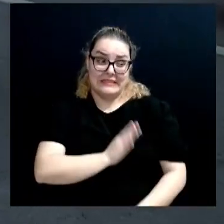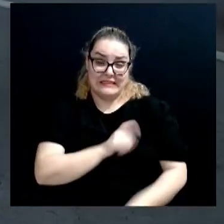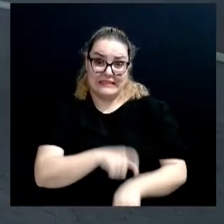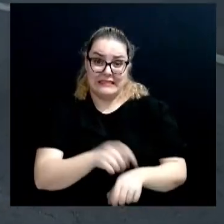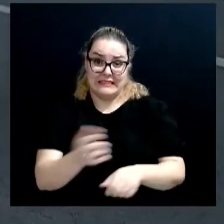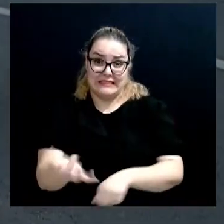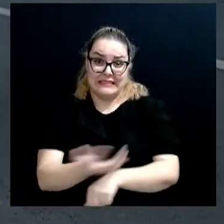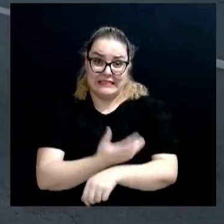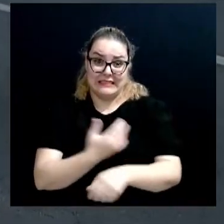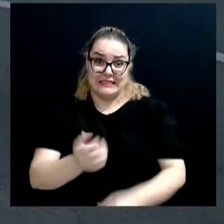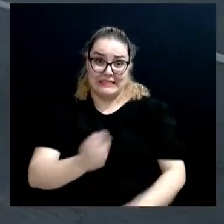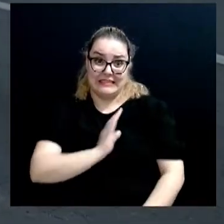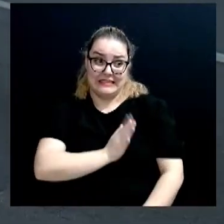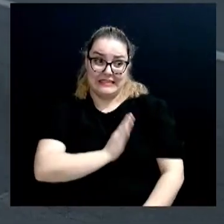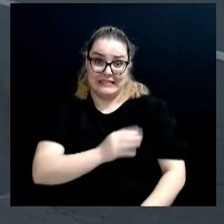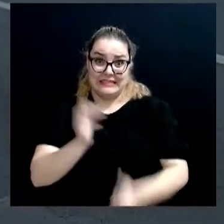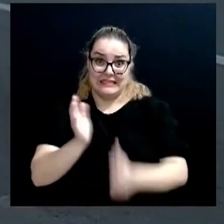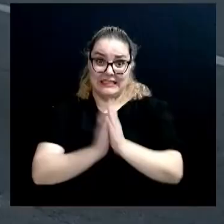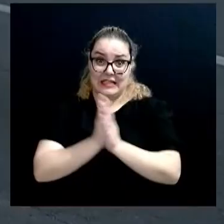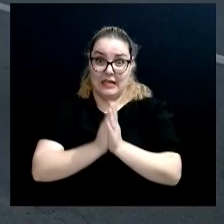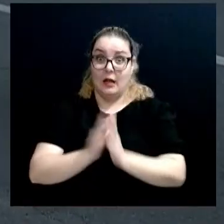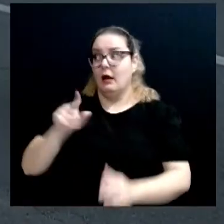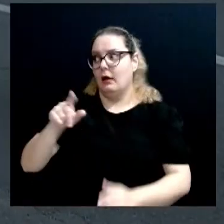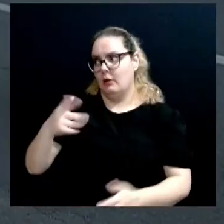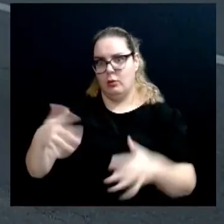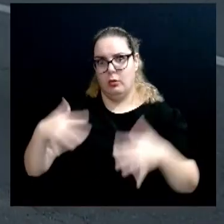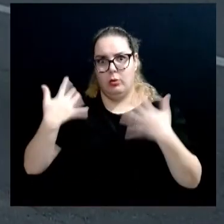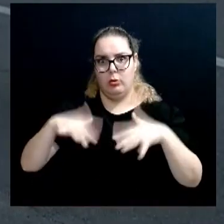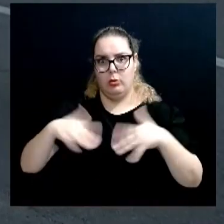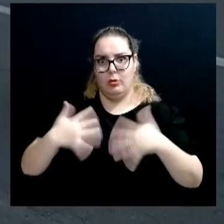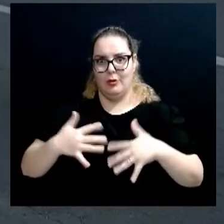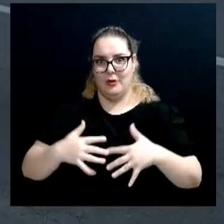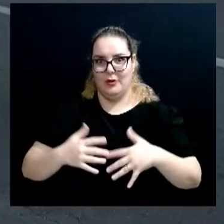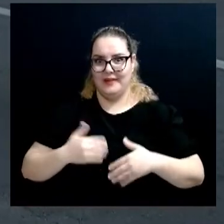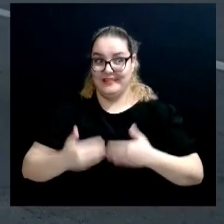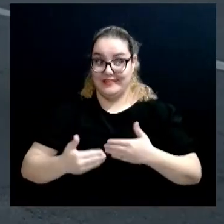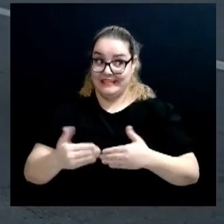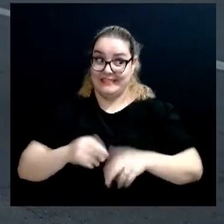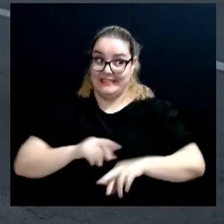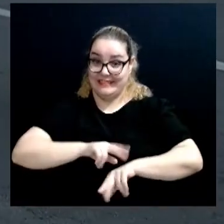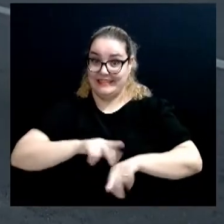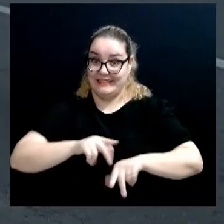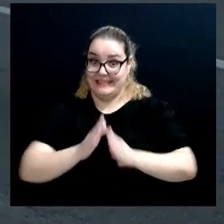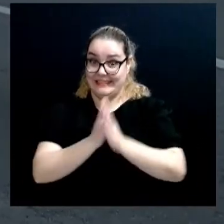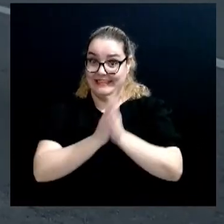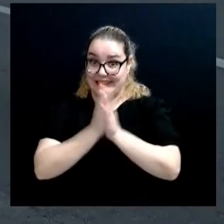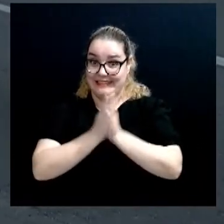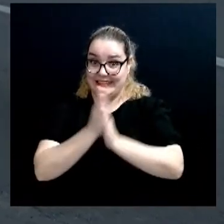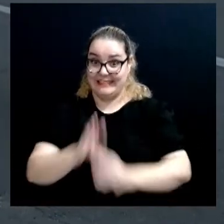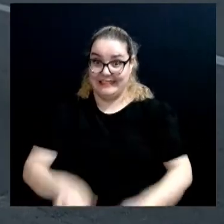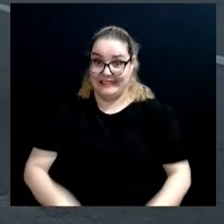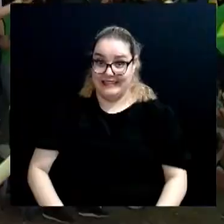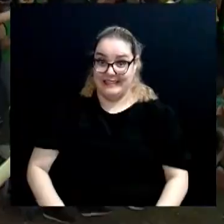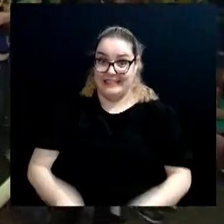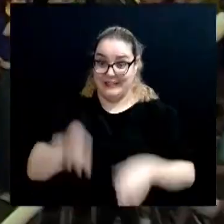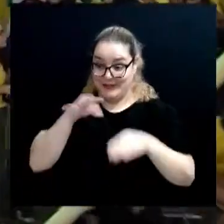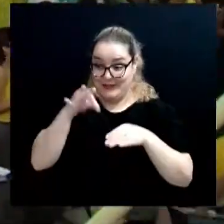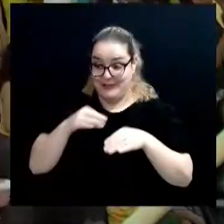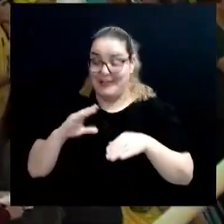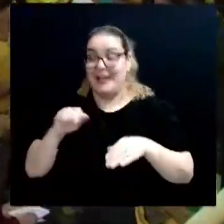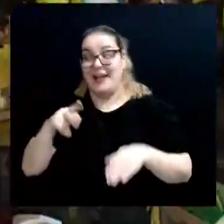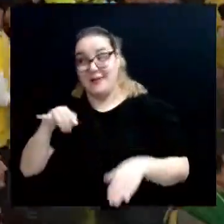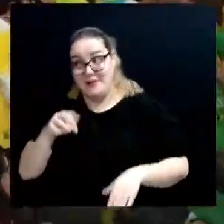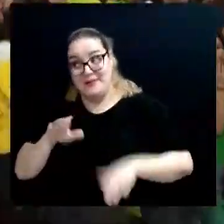acelerado, ansiedade? Já passamos por várias aí, né? Tomar um chazinho de camomila de vez em quando.